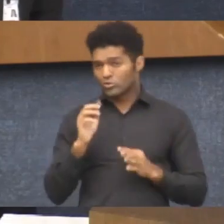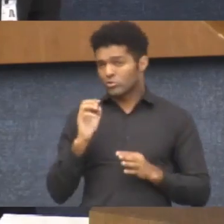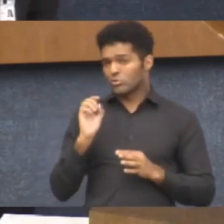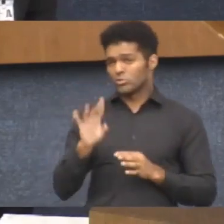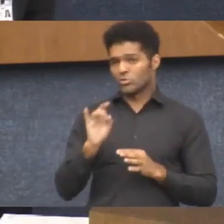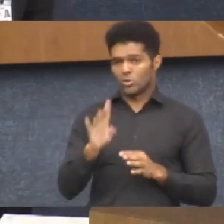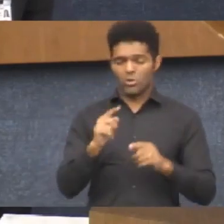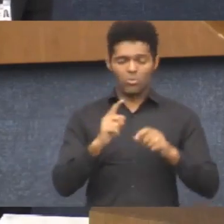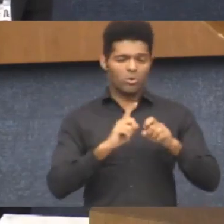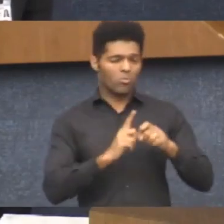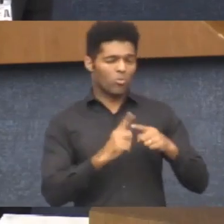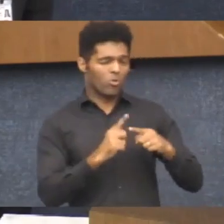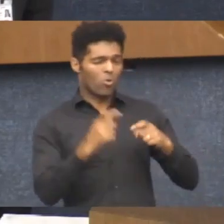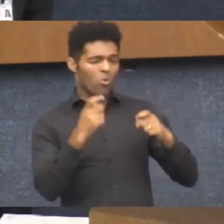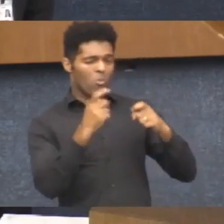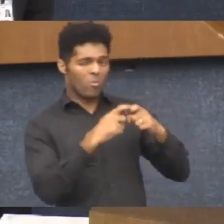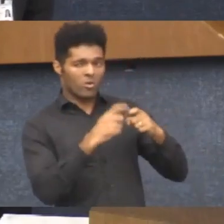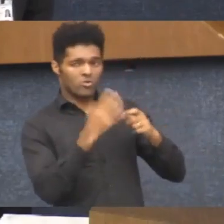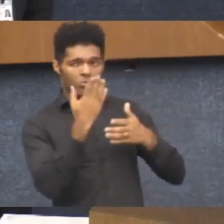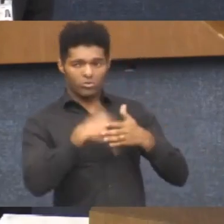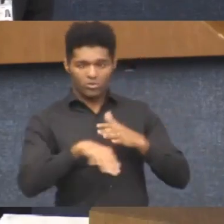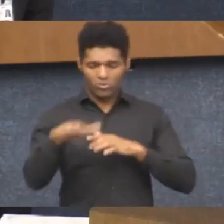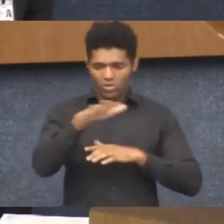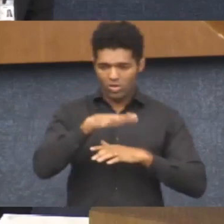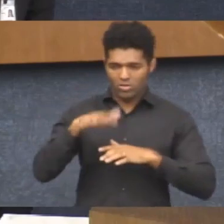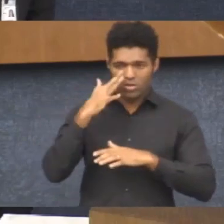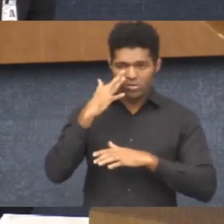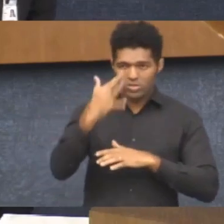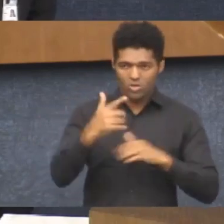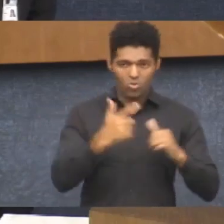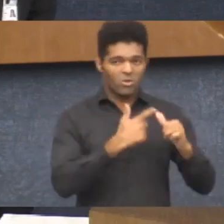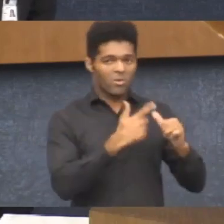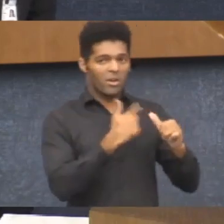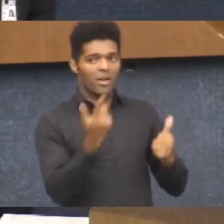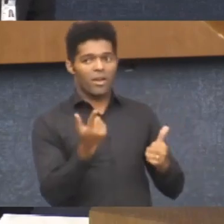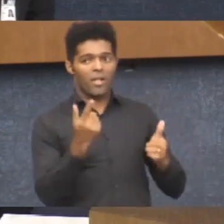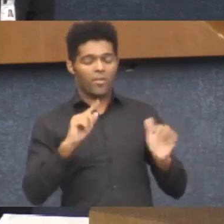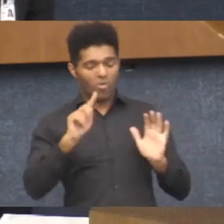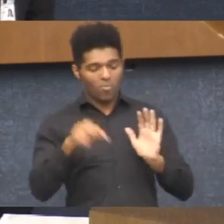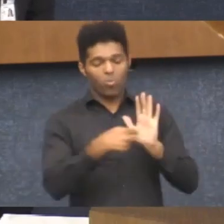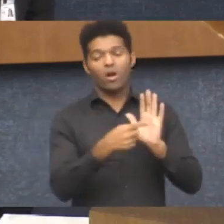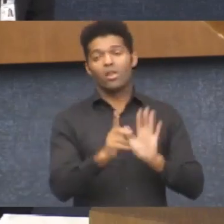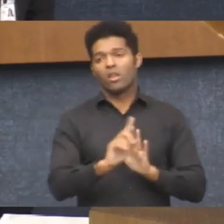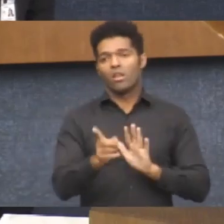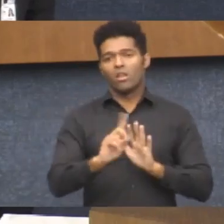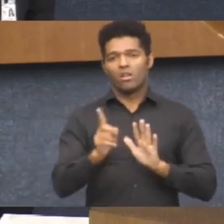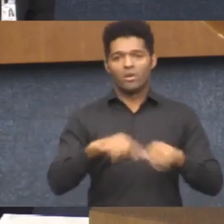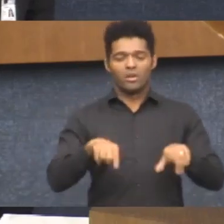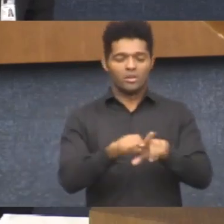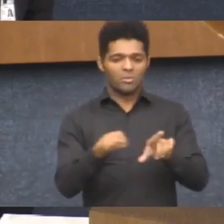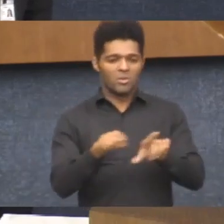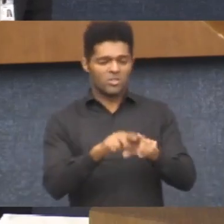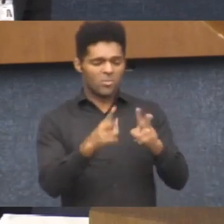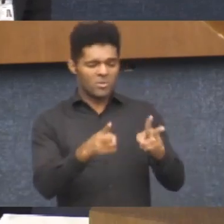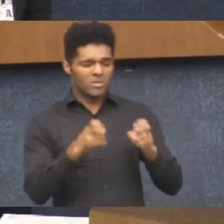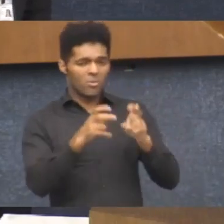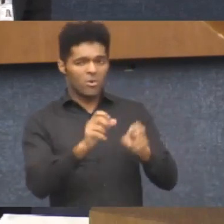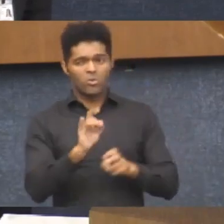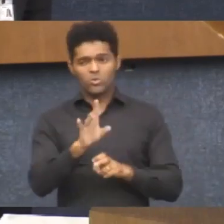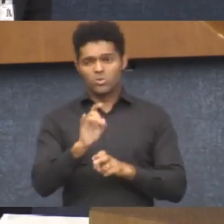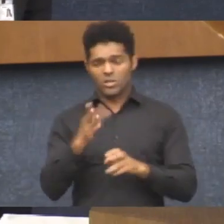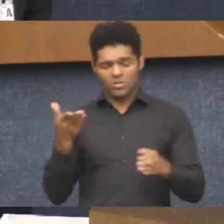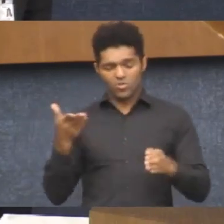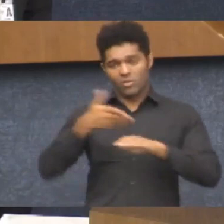primária, ele não é pontual, né? A gente está vendo só o efeito na internação, mas e o efeito em diminuição de ida no pronto atendimento,